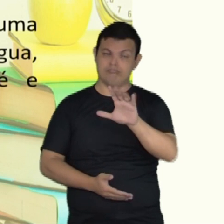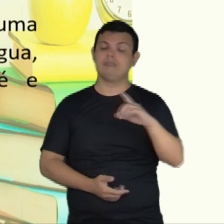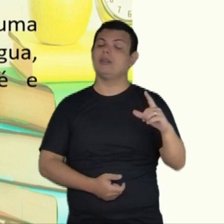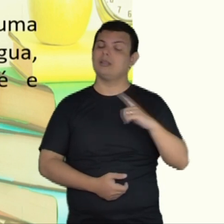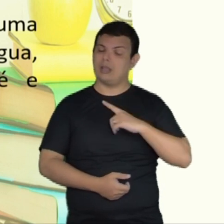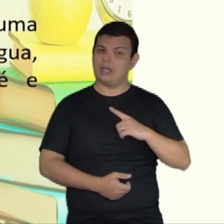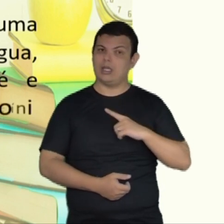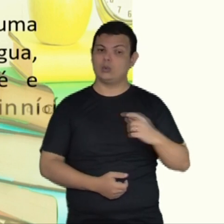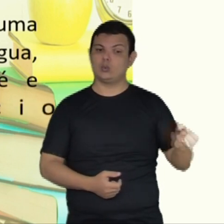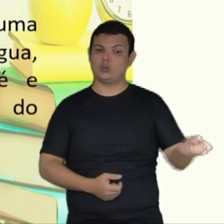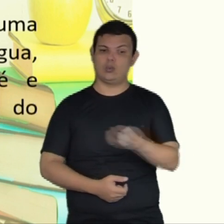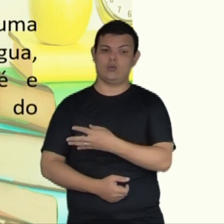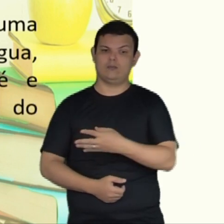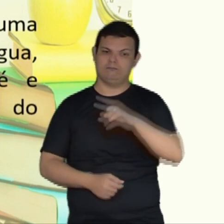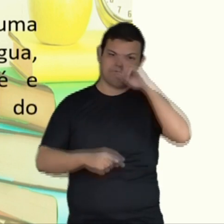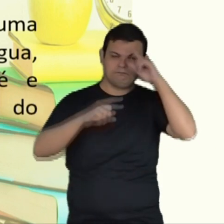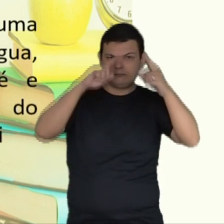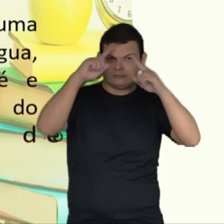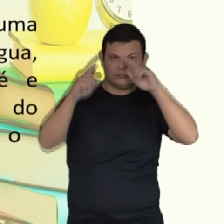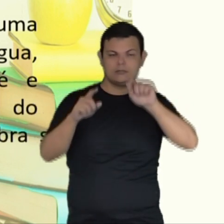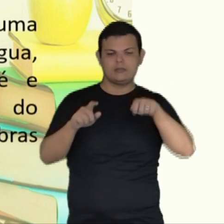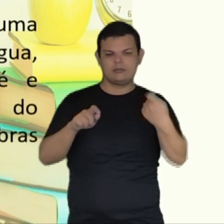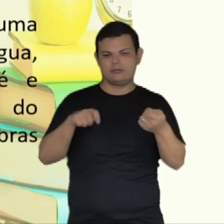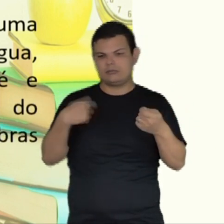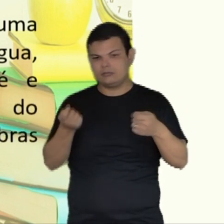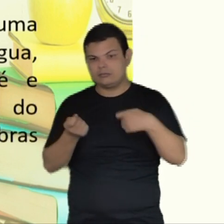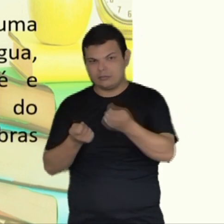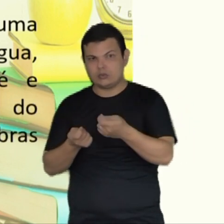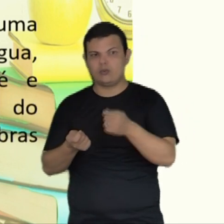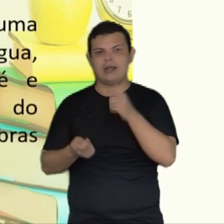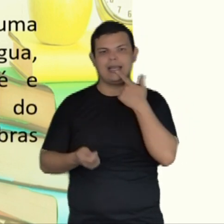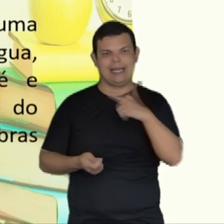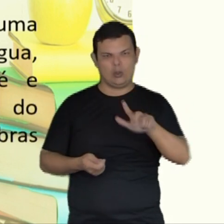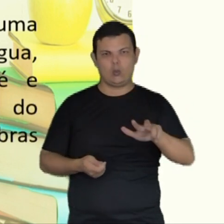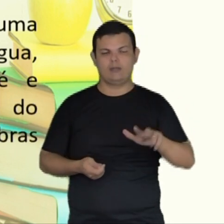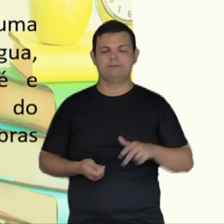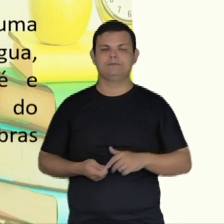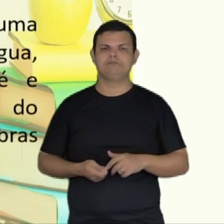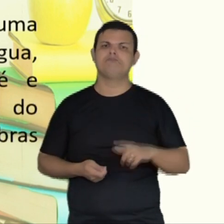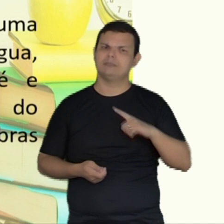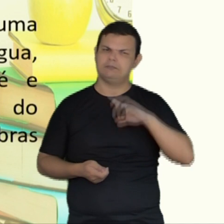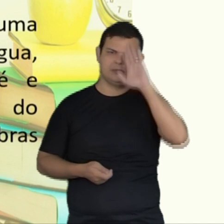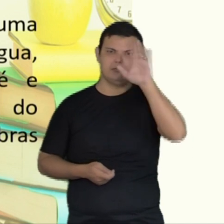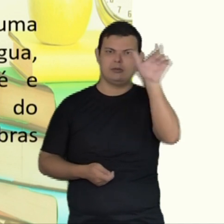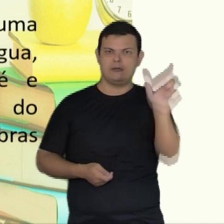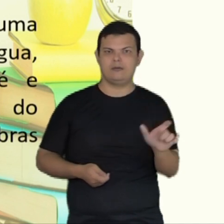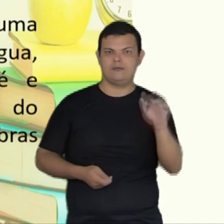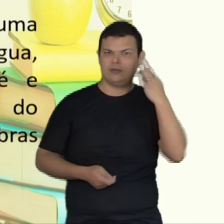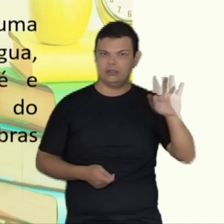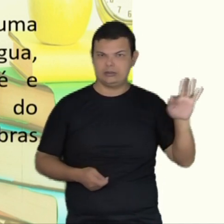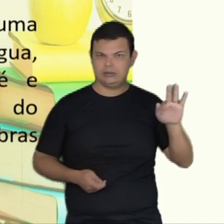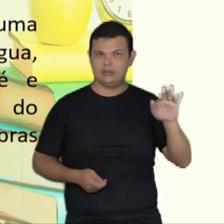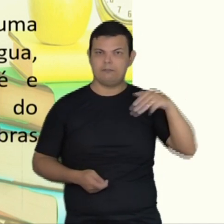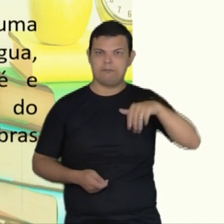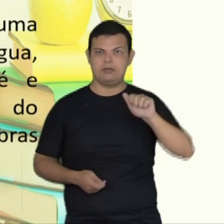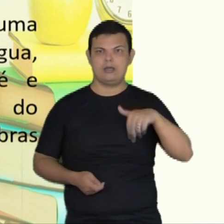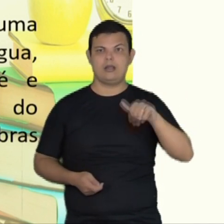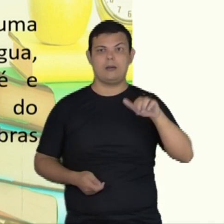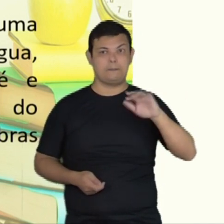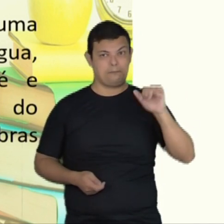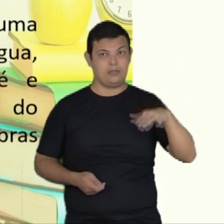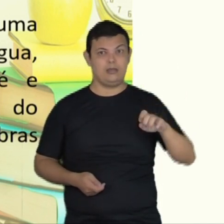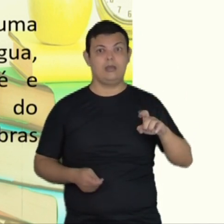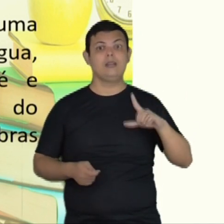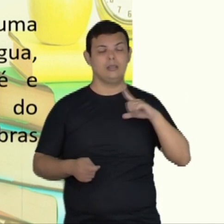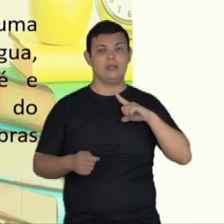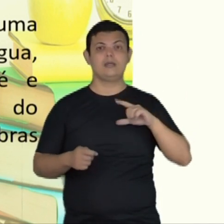nova concepção dos elementos significantes da língua, cultivada sobretudo pelo poeta francês Mallarmé e